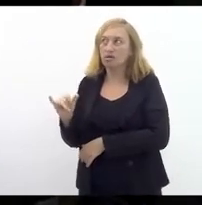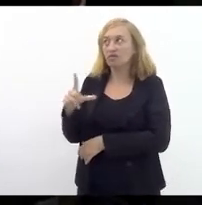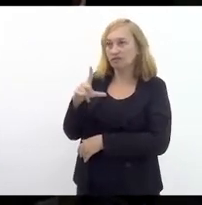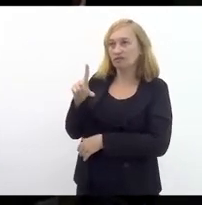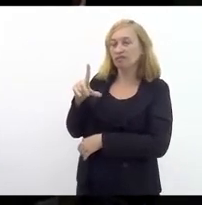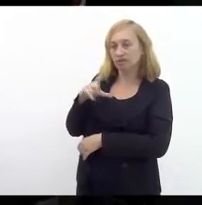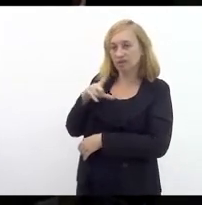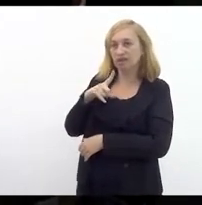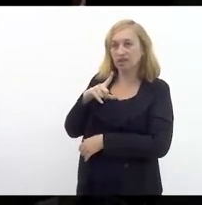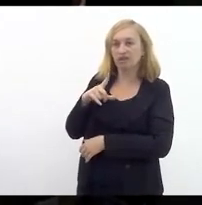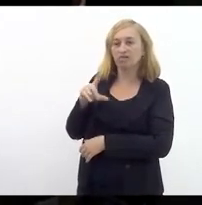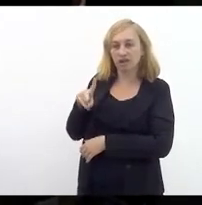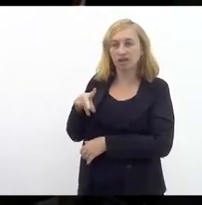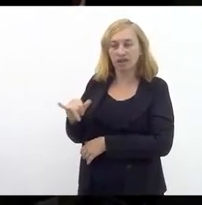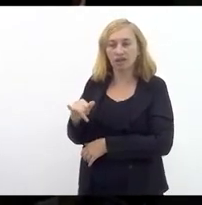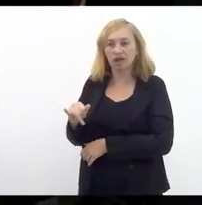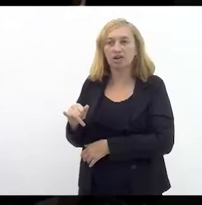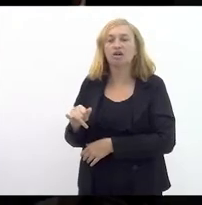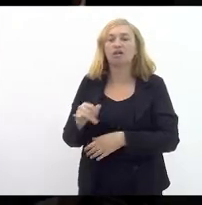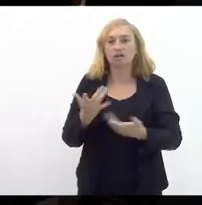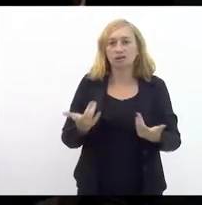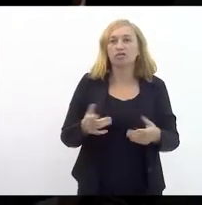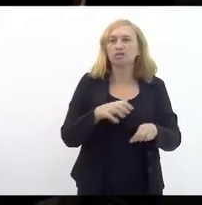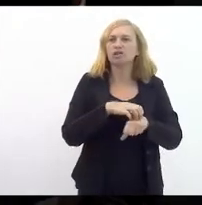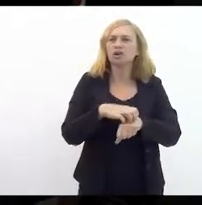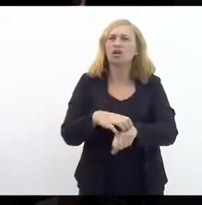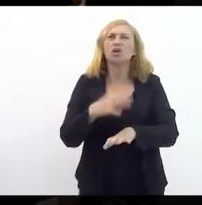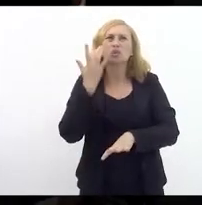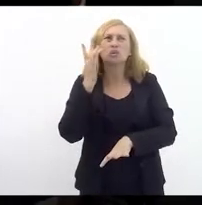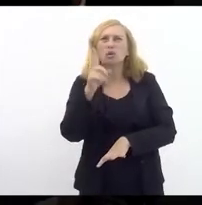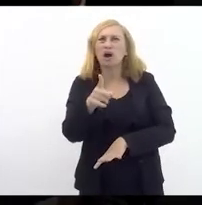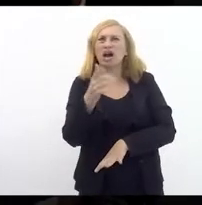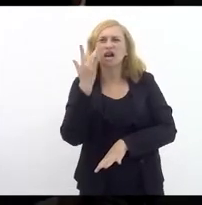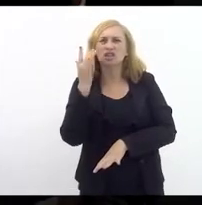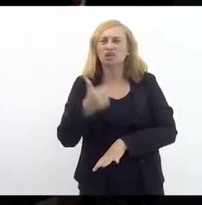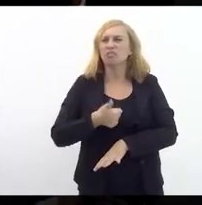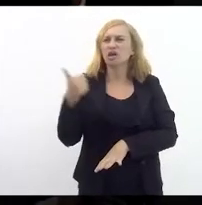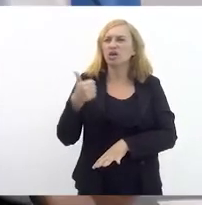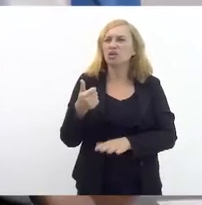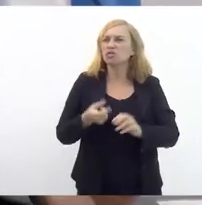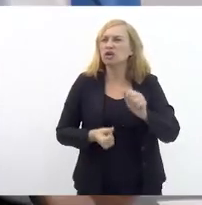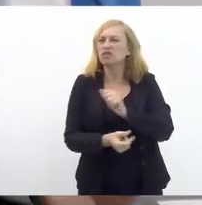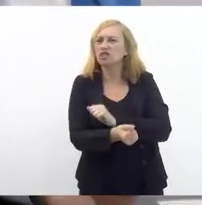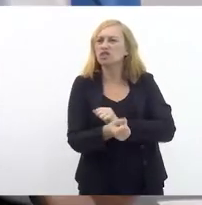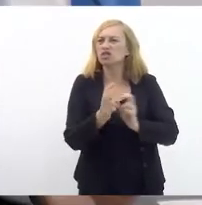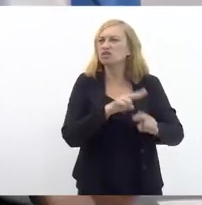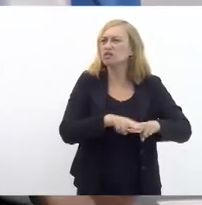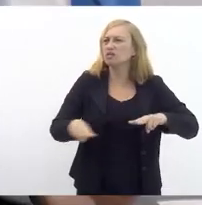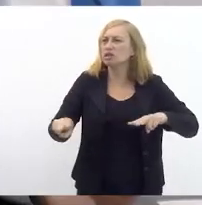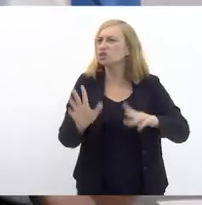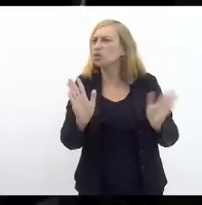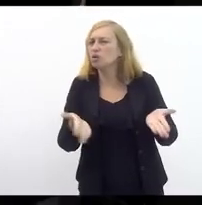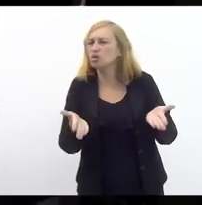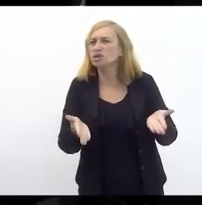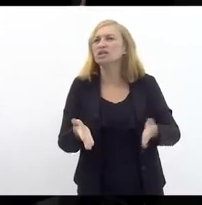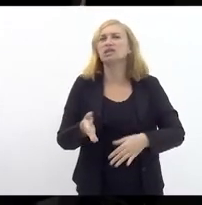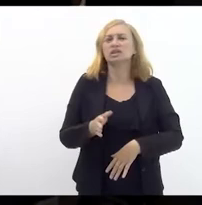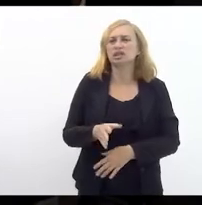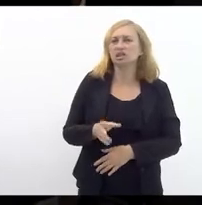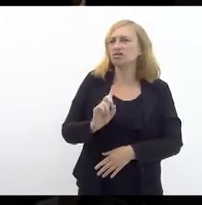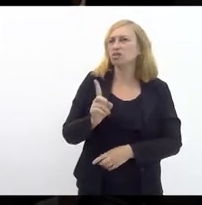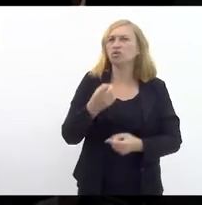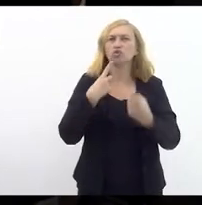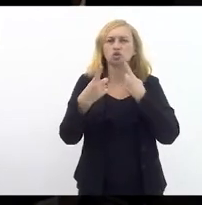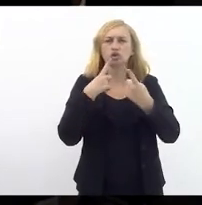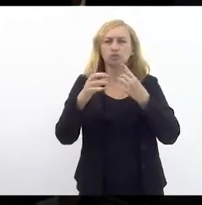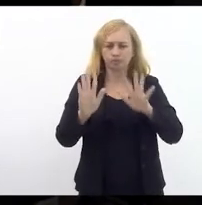é a programação para a questão de transporte e mobilidade urbana. O senhor acha que é mais razoável do que investir na malha ferroviária hoje existente? Hoje existente, isso. Nós vamos discutir,